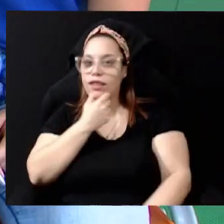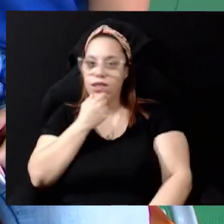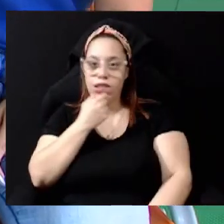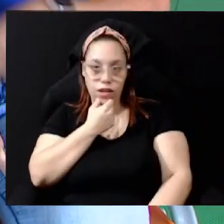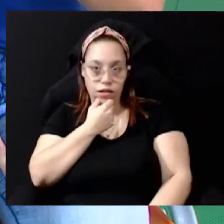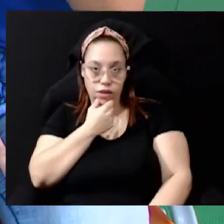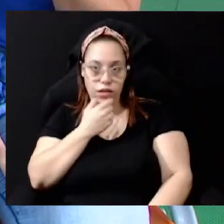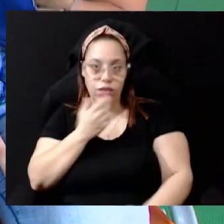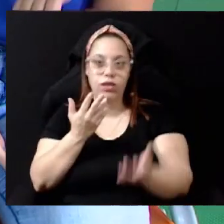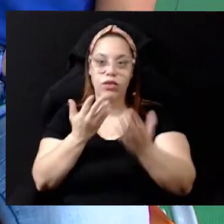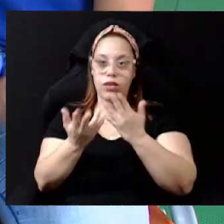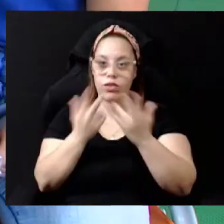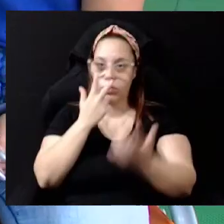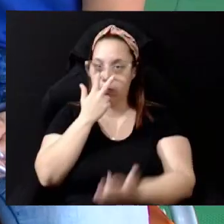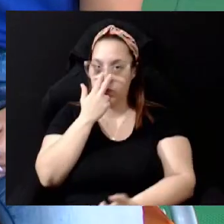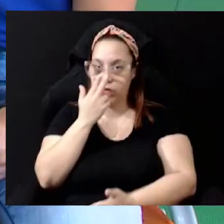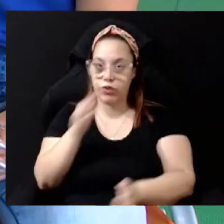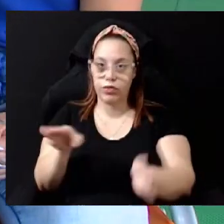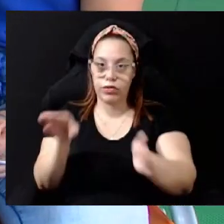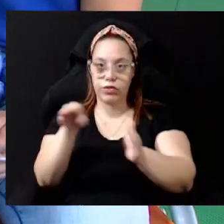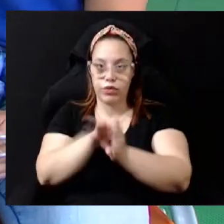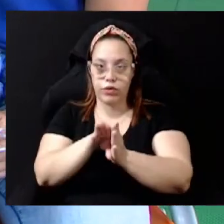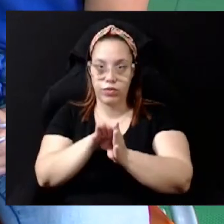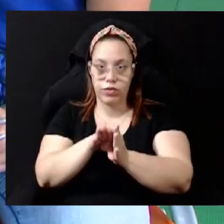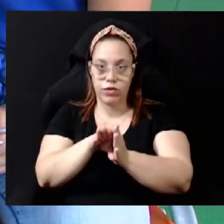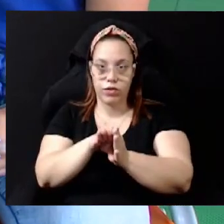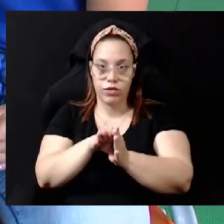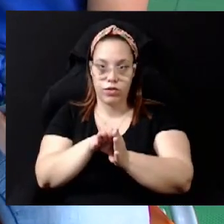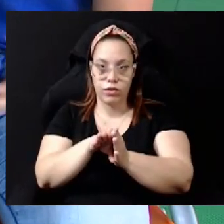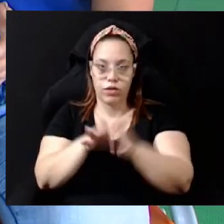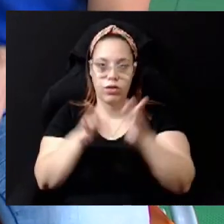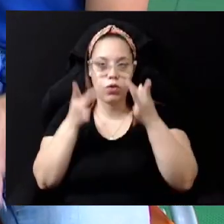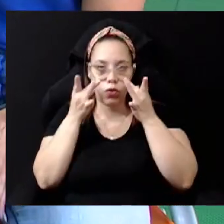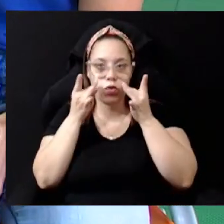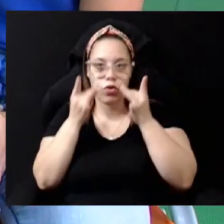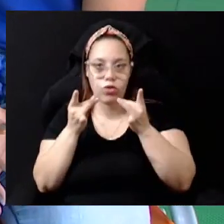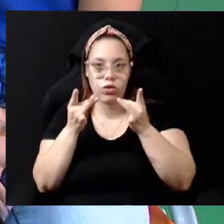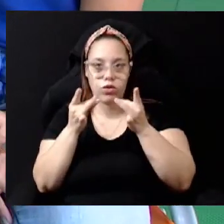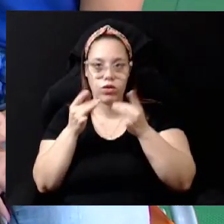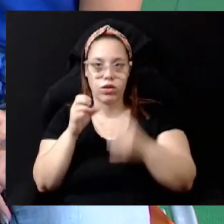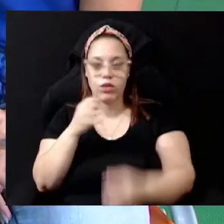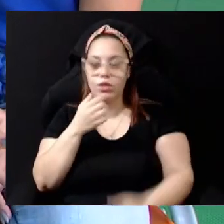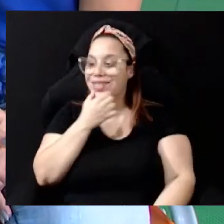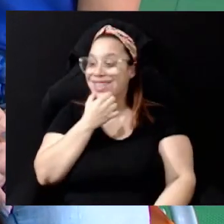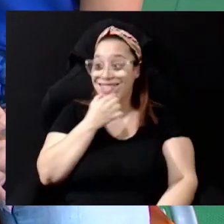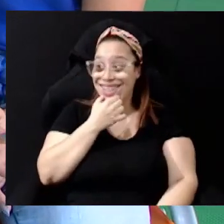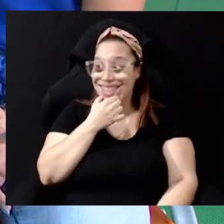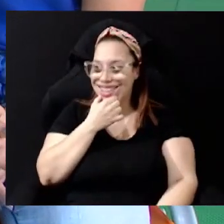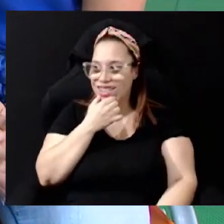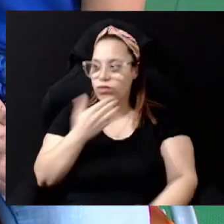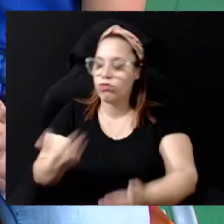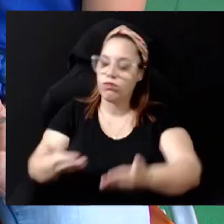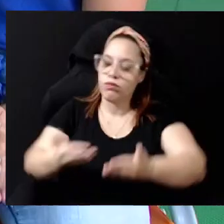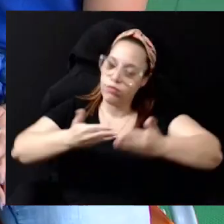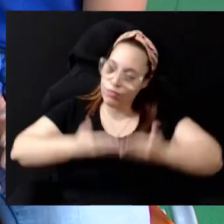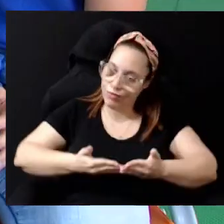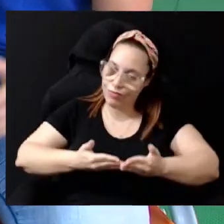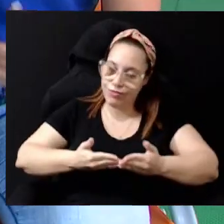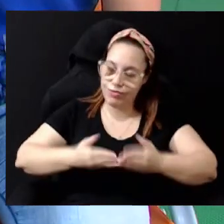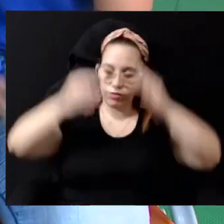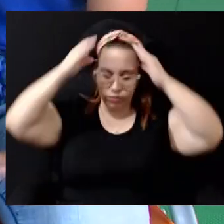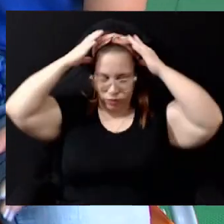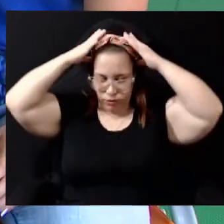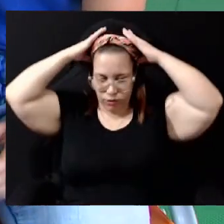de inglês, o que vai se assemelhar quando eles entrarem na parte mais focada, né, da parte do inglês. Então a gente traz